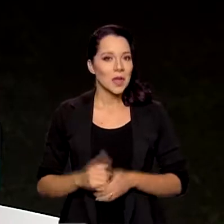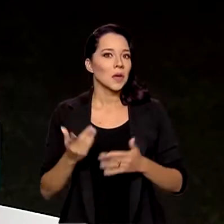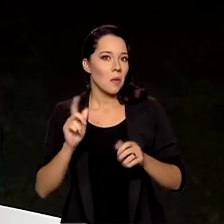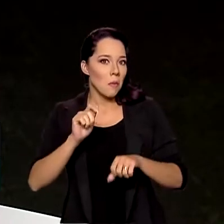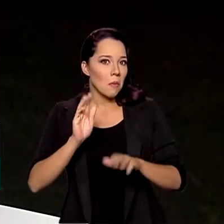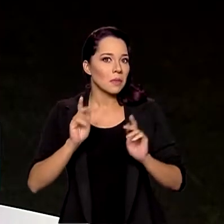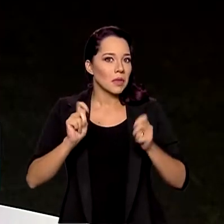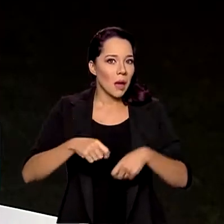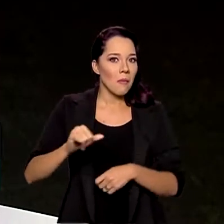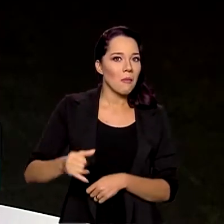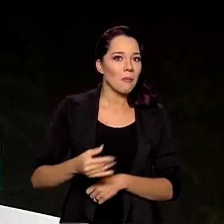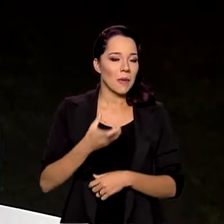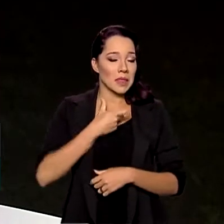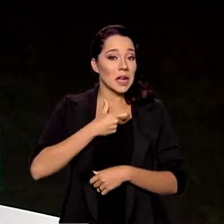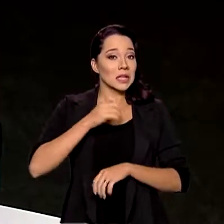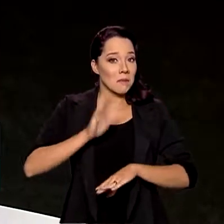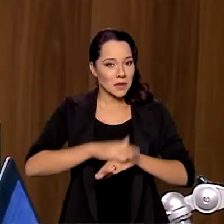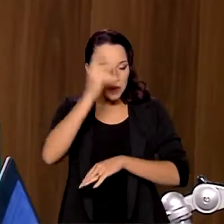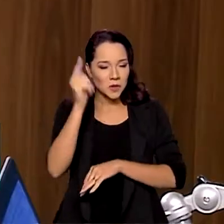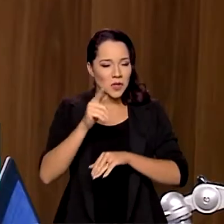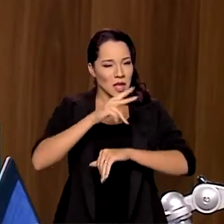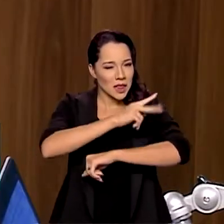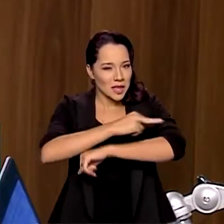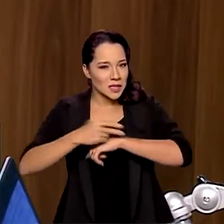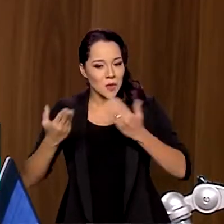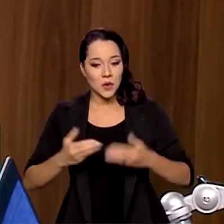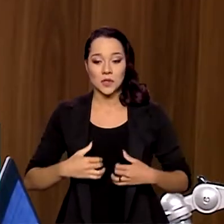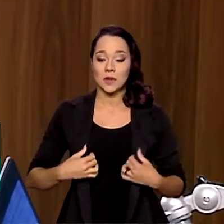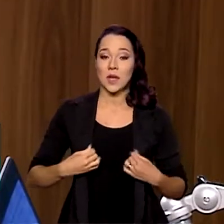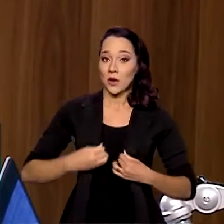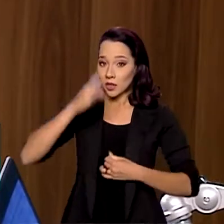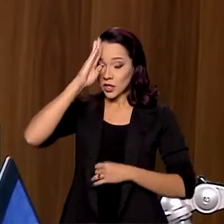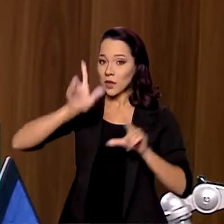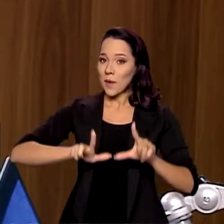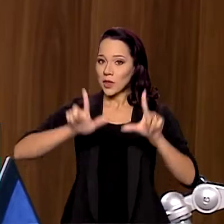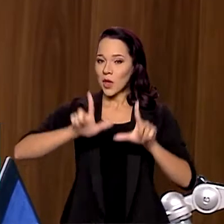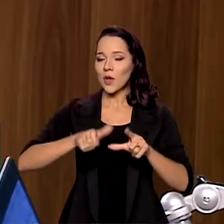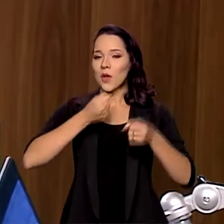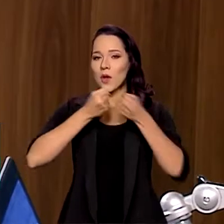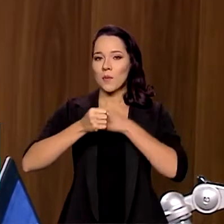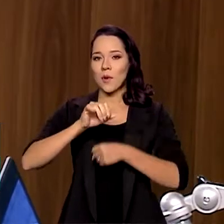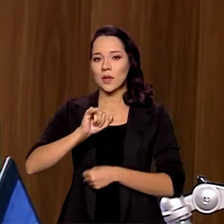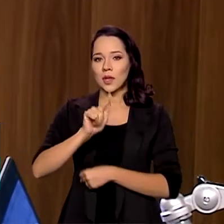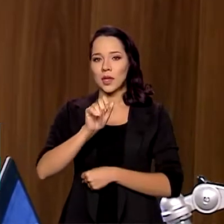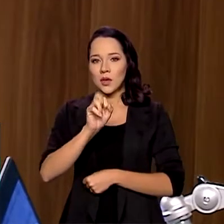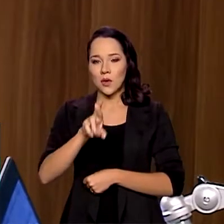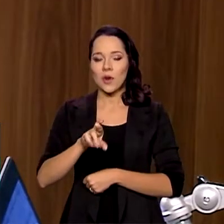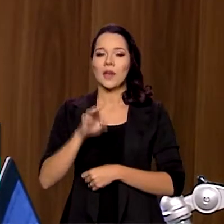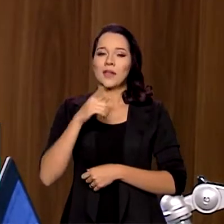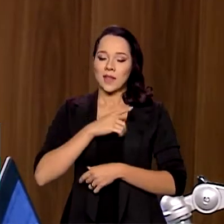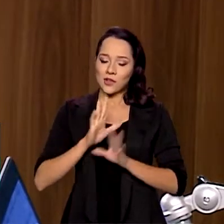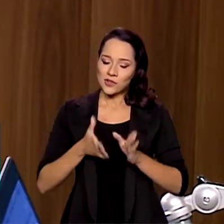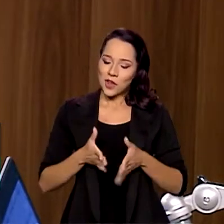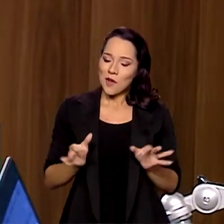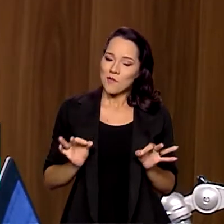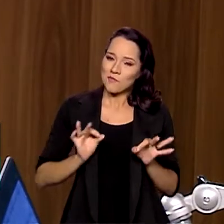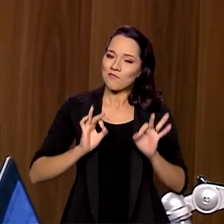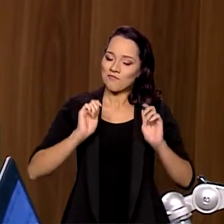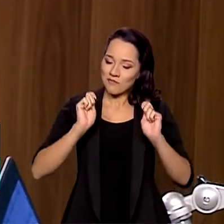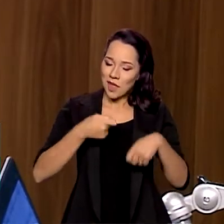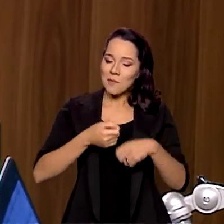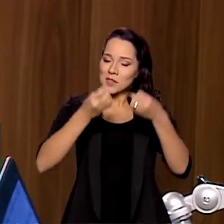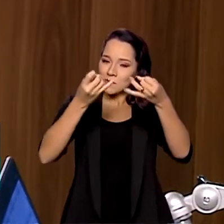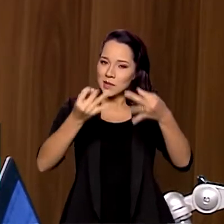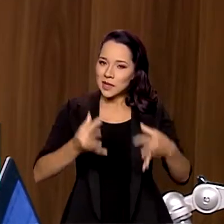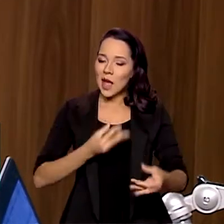de medalhas, porque tem mais gente nadando hoje. Mas agora a gente vai direto para Tóquio, onde o repórter Igor Santos está a postos, pronto para contar